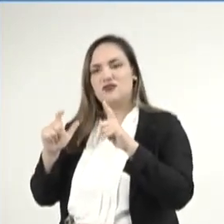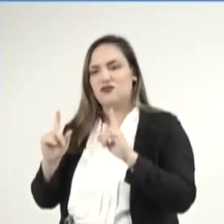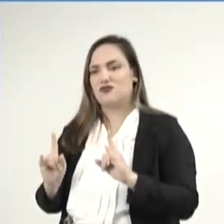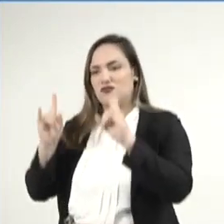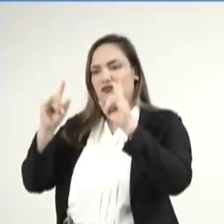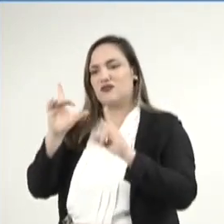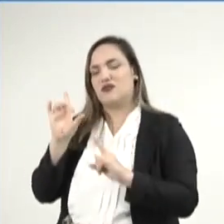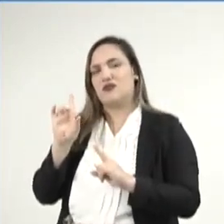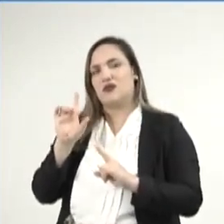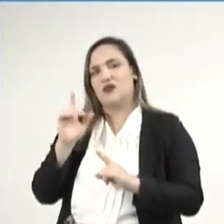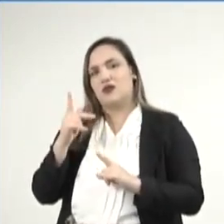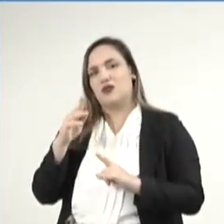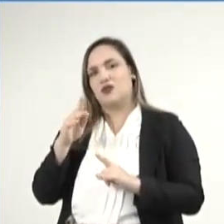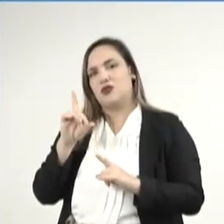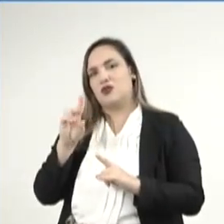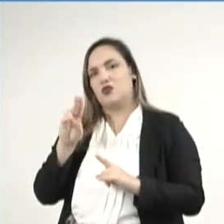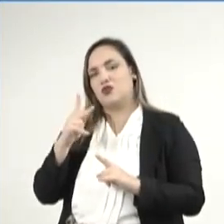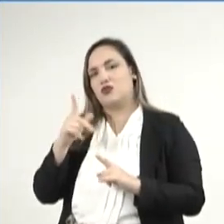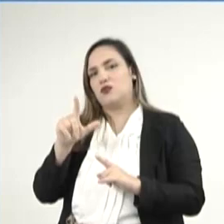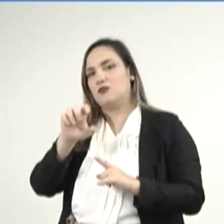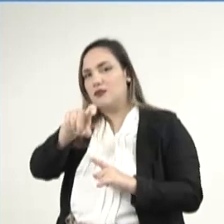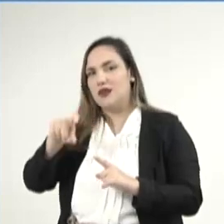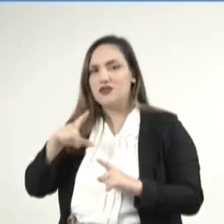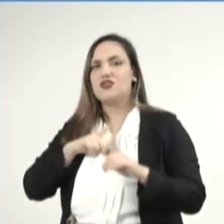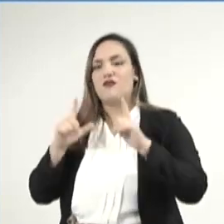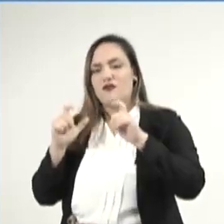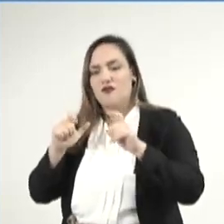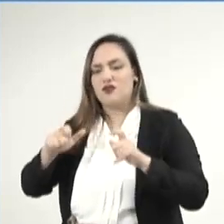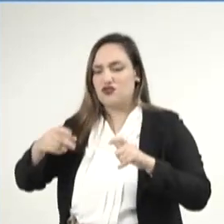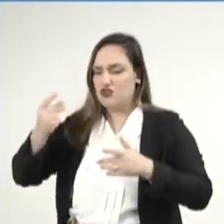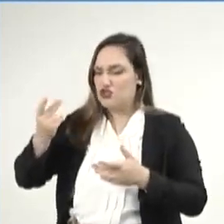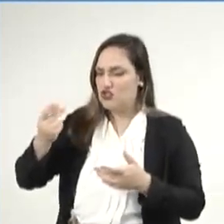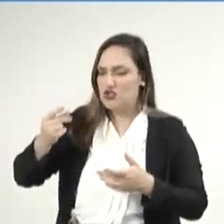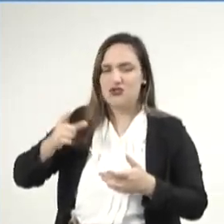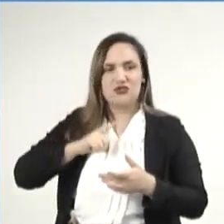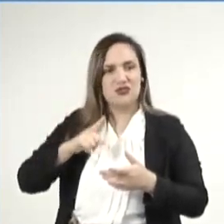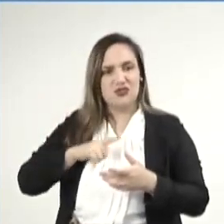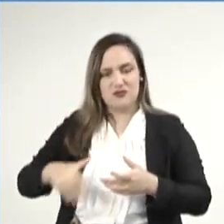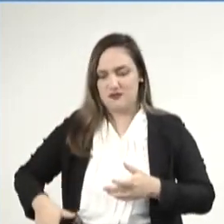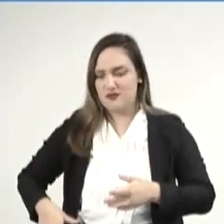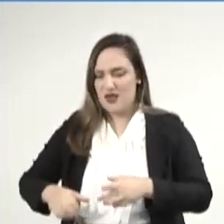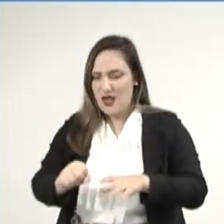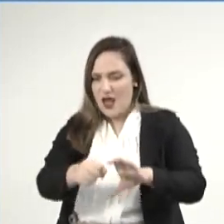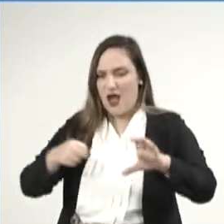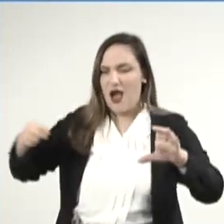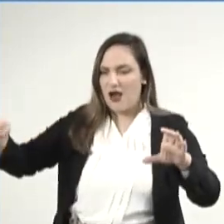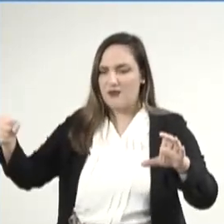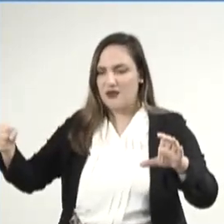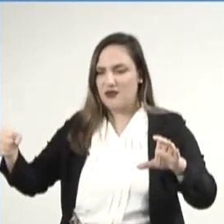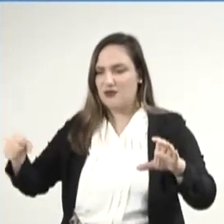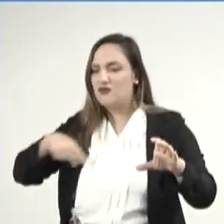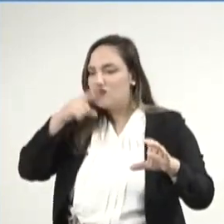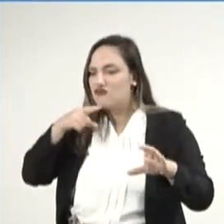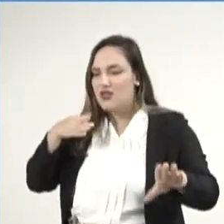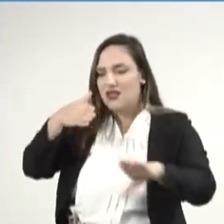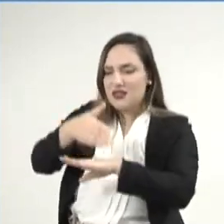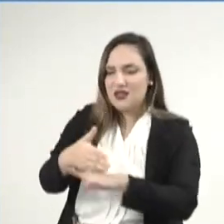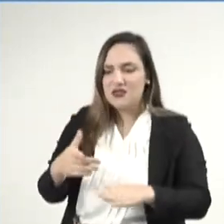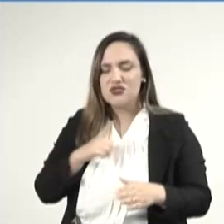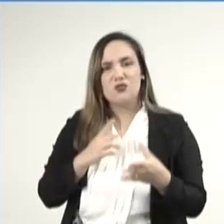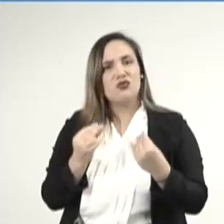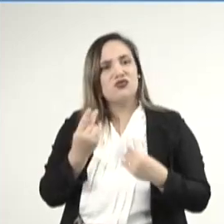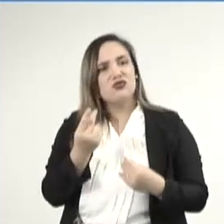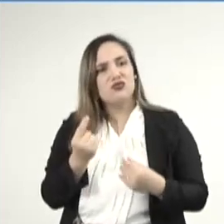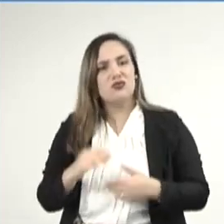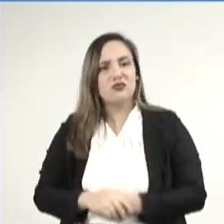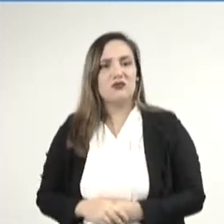do Delúbio, do Renato Duque, cheio de dinheiro, aqueles apartamentos, de dinheiro saindo, você abria a porta assim, não conseguia nem abrir de tanto dinheiro